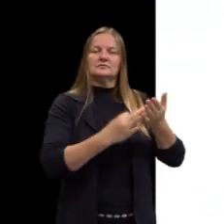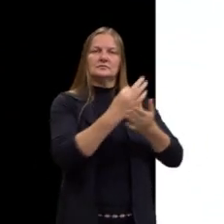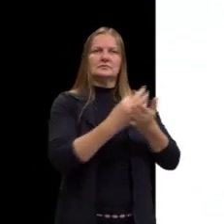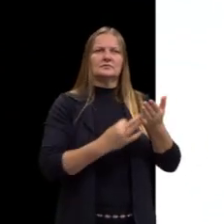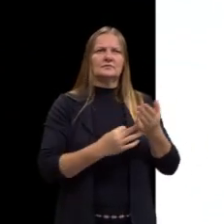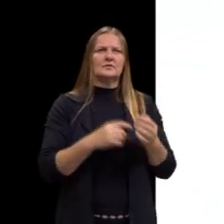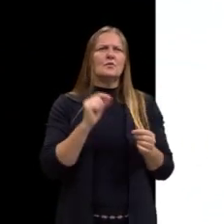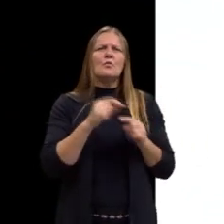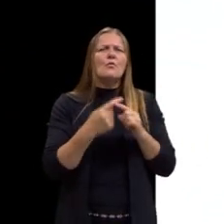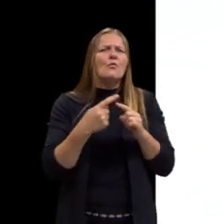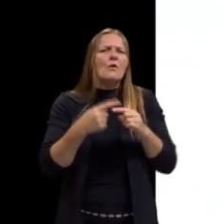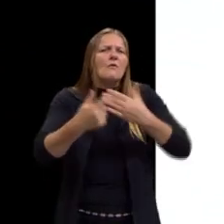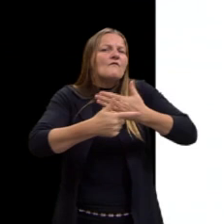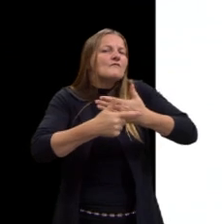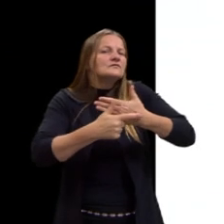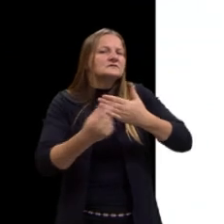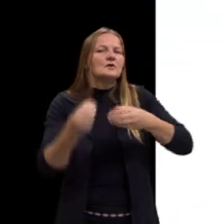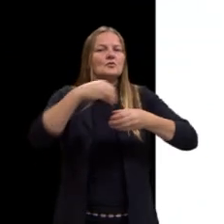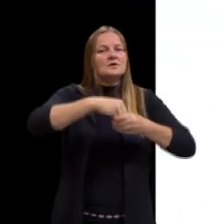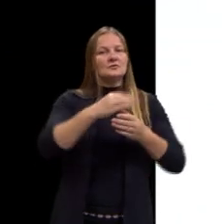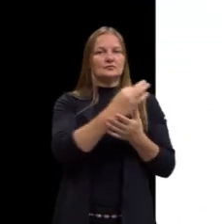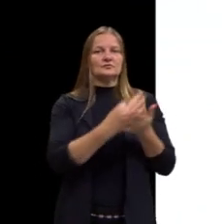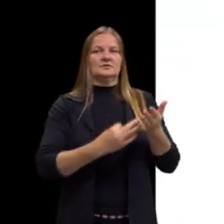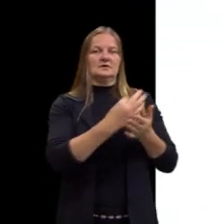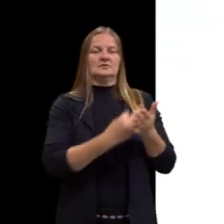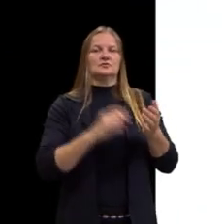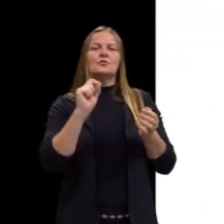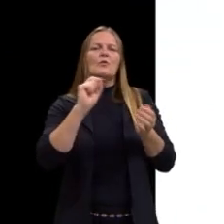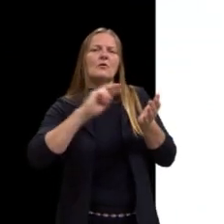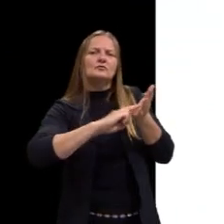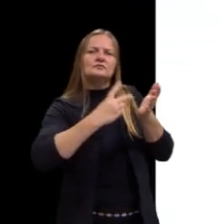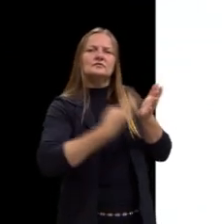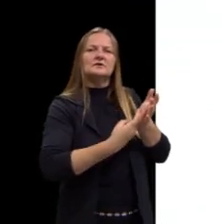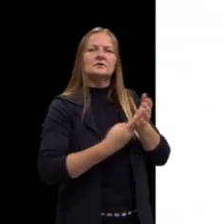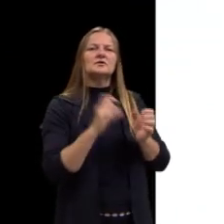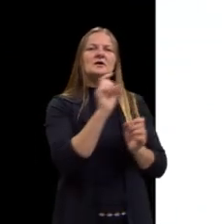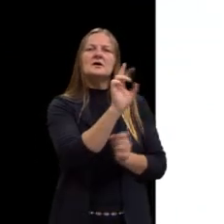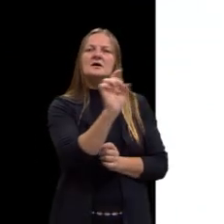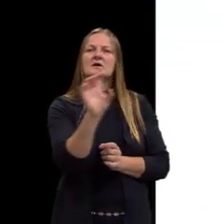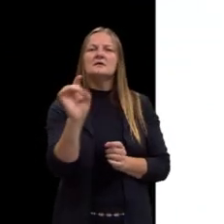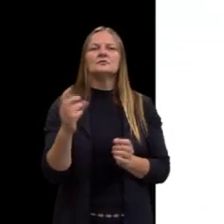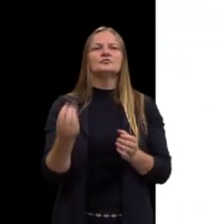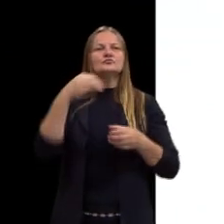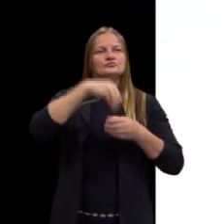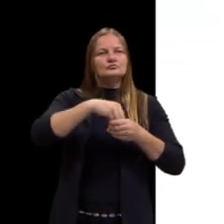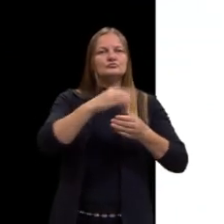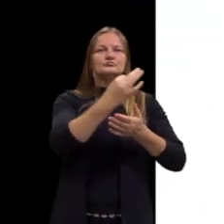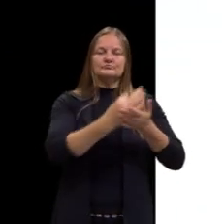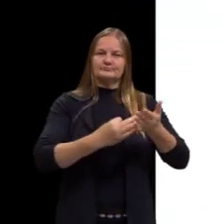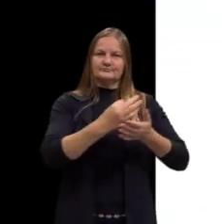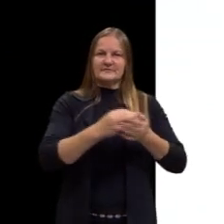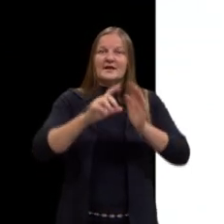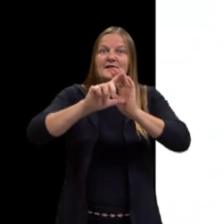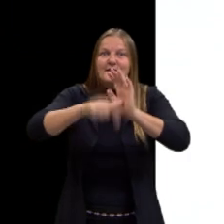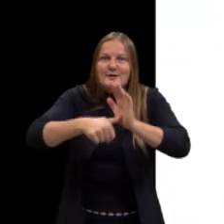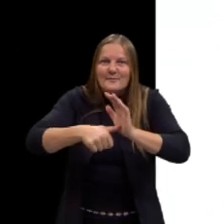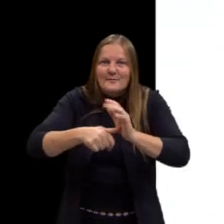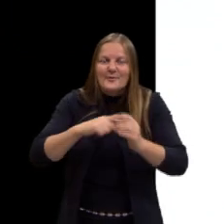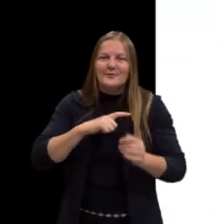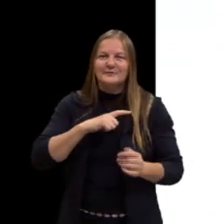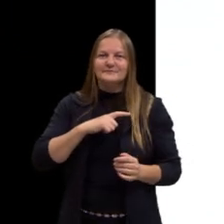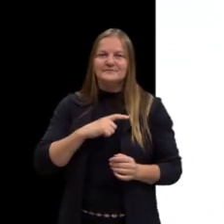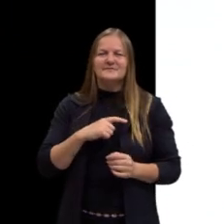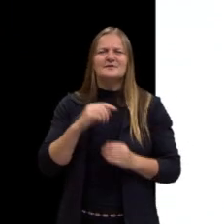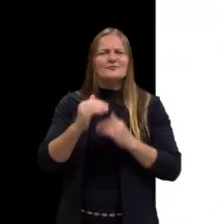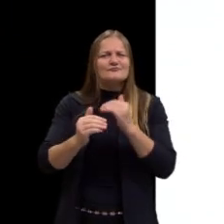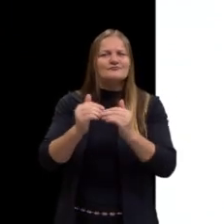textuais o papel de cada um deles o significado de cada um deles e aí sim depois disso e a gente